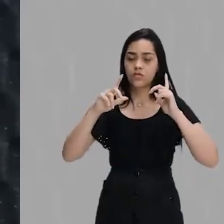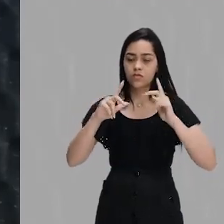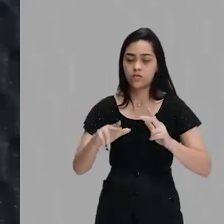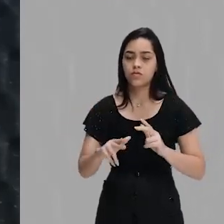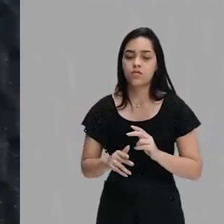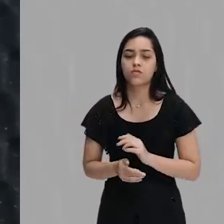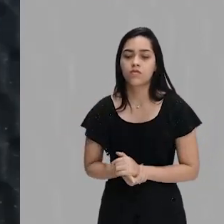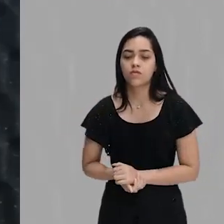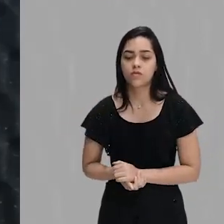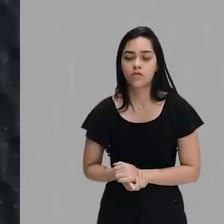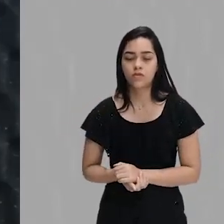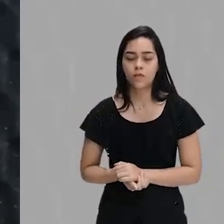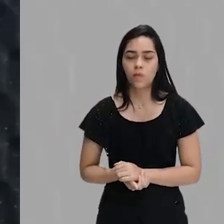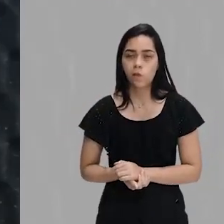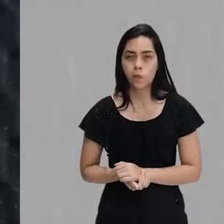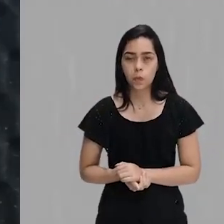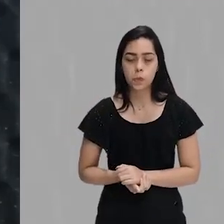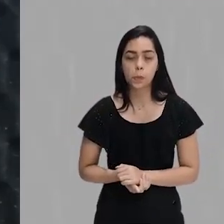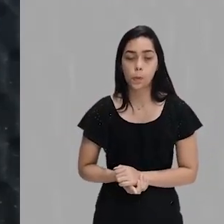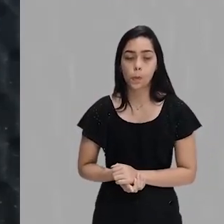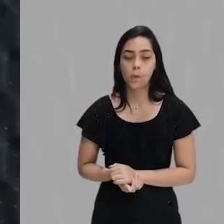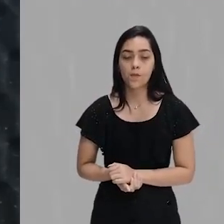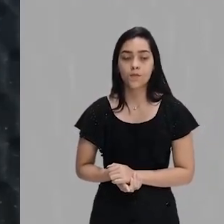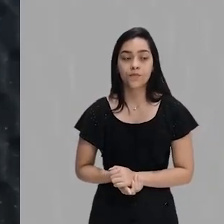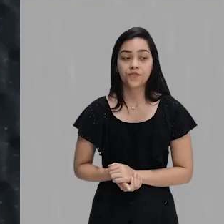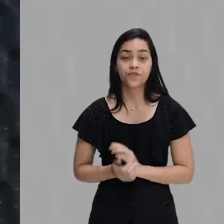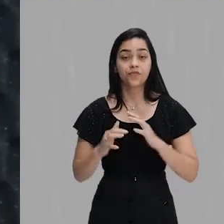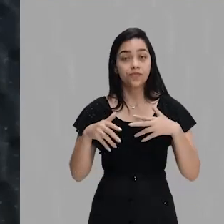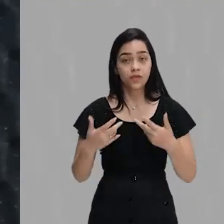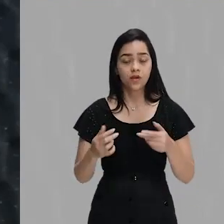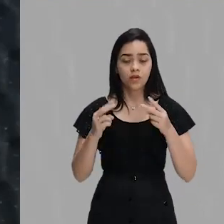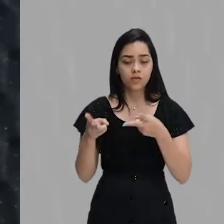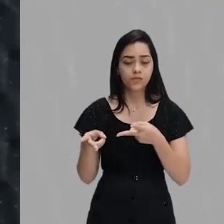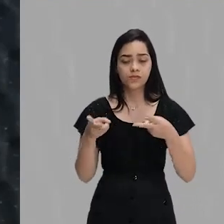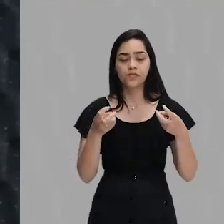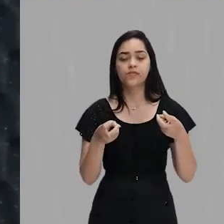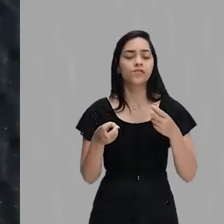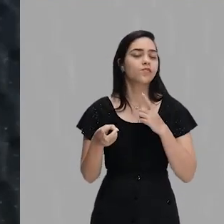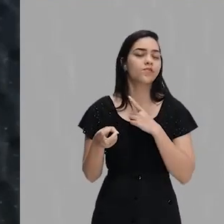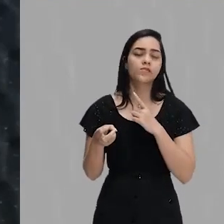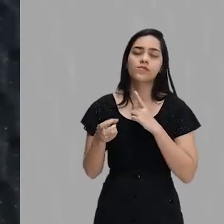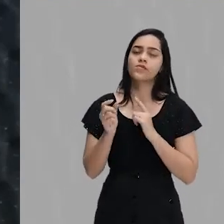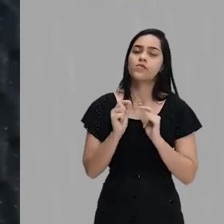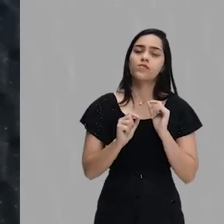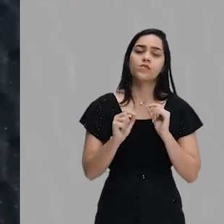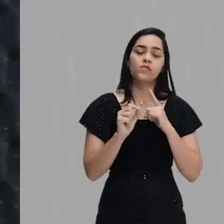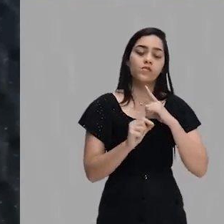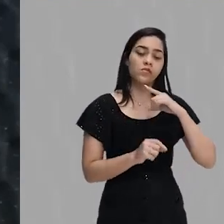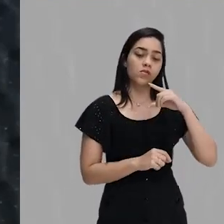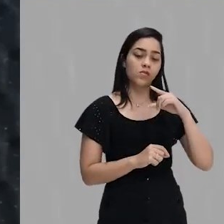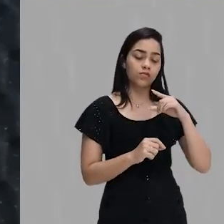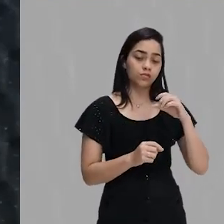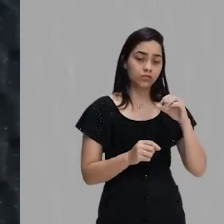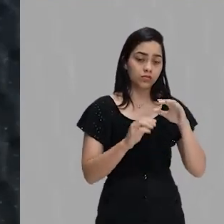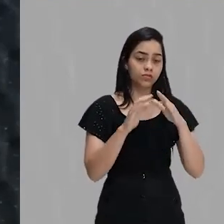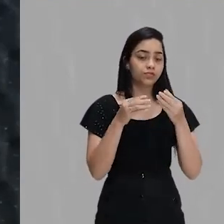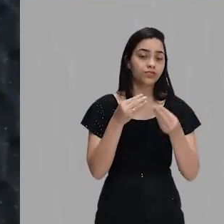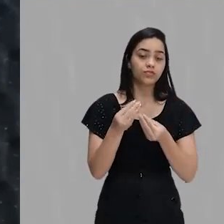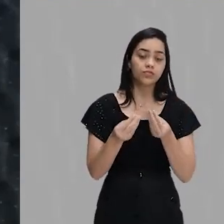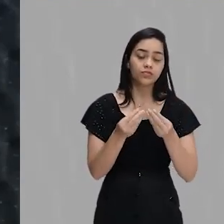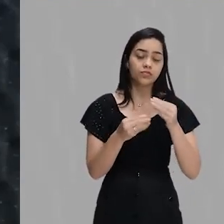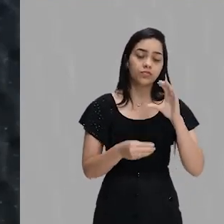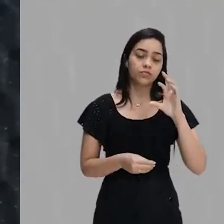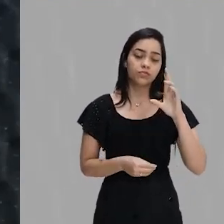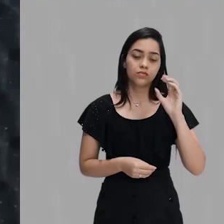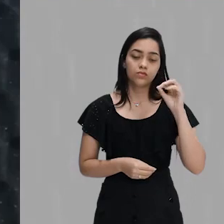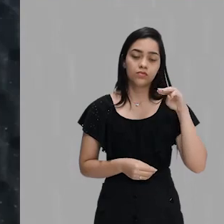2 cromossomos X, ok? Então, vamos olhar aqui para a morfologia do cromossomo.